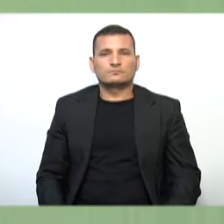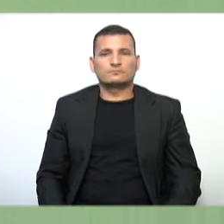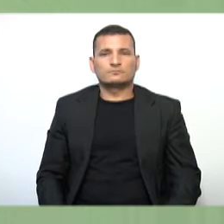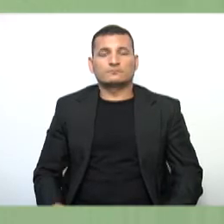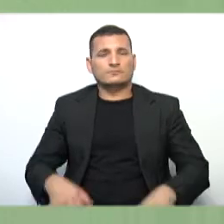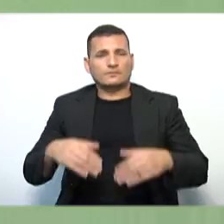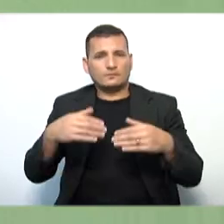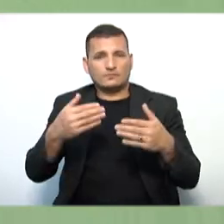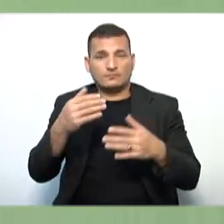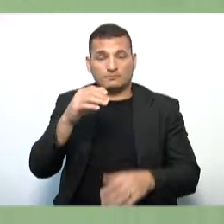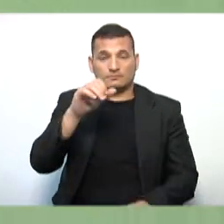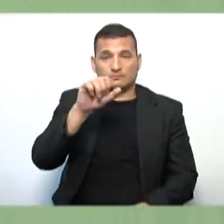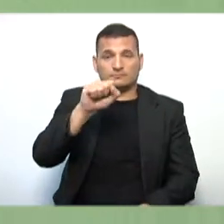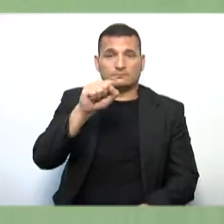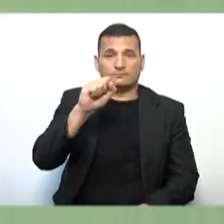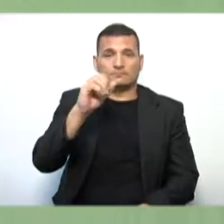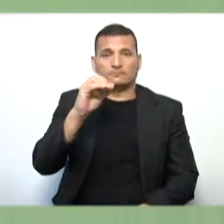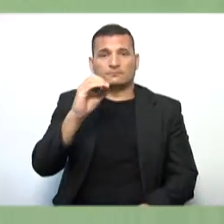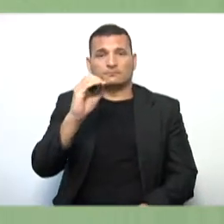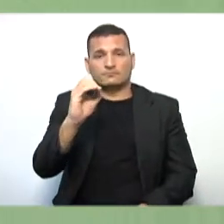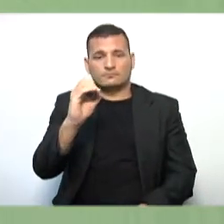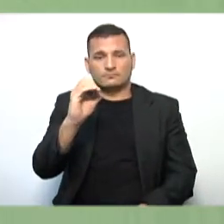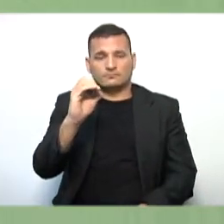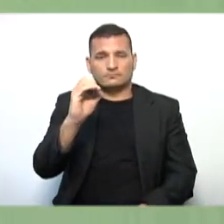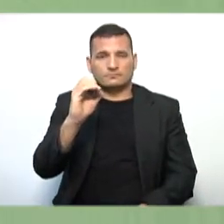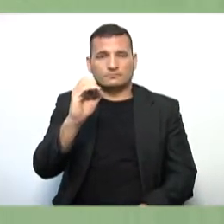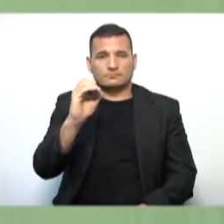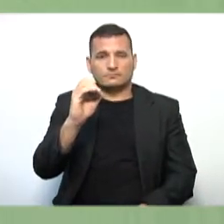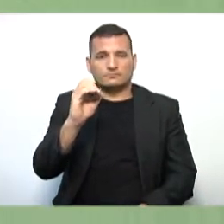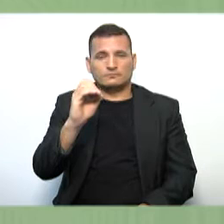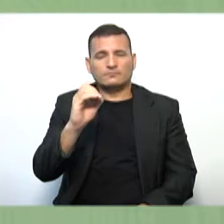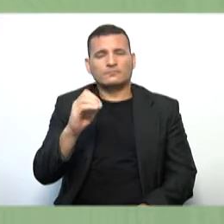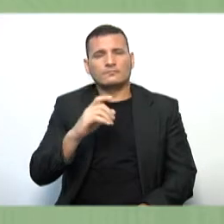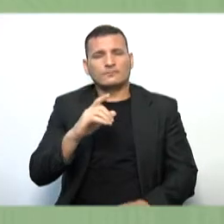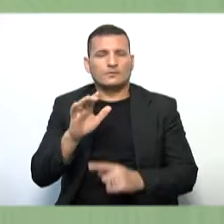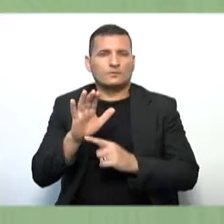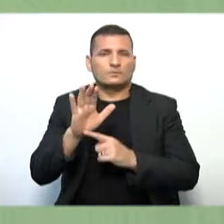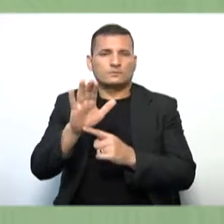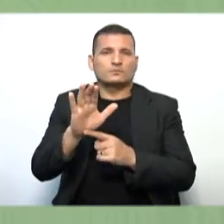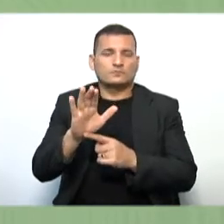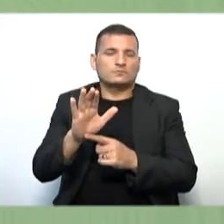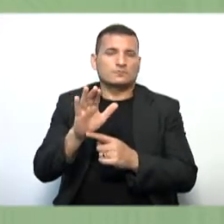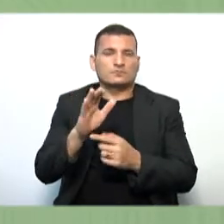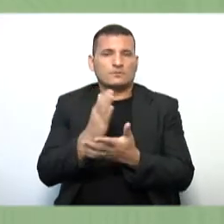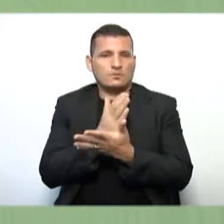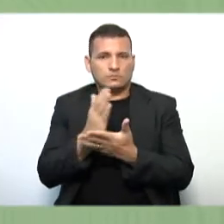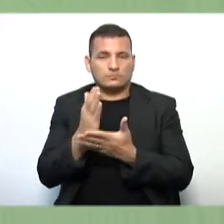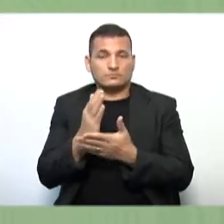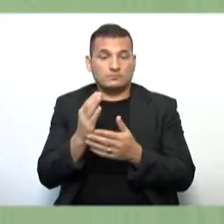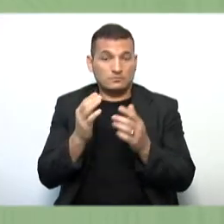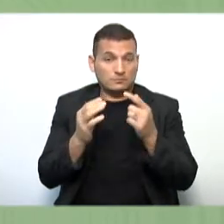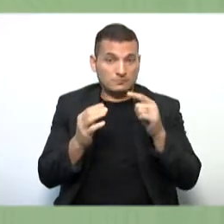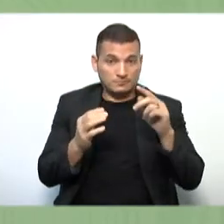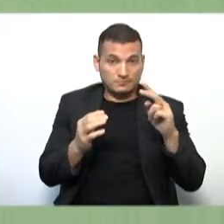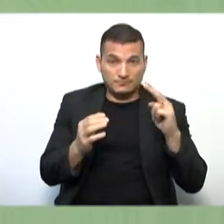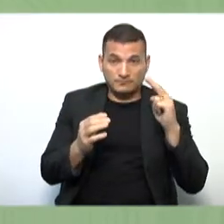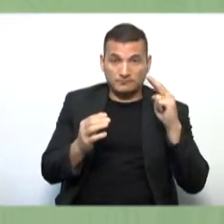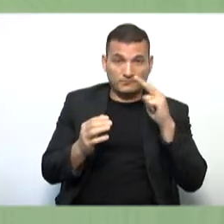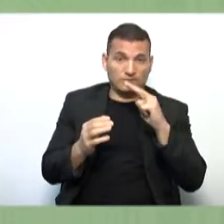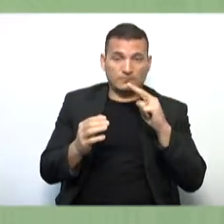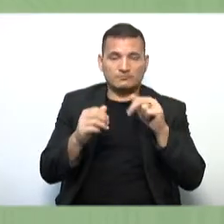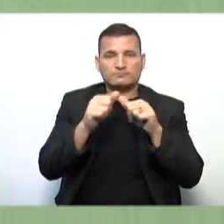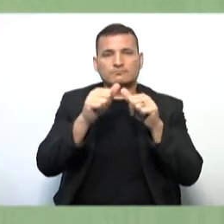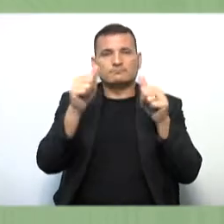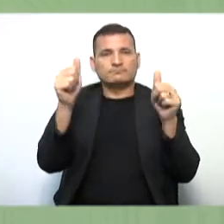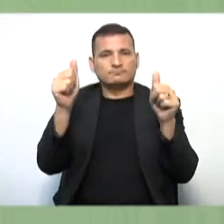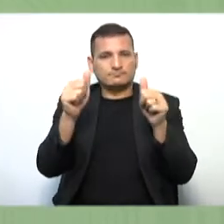Falando então de sistemas operacionais, nós trazemos alguns para vocês. Aí na imagem vocês já estão vendo, né? Nós